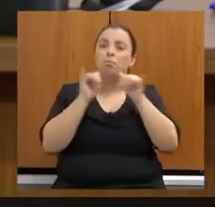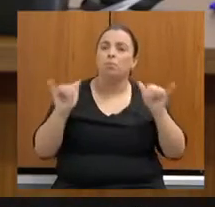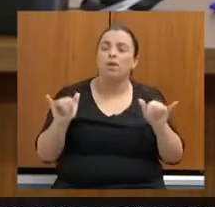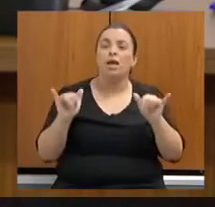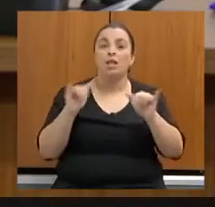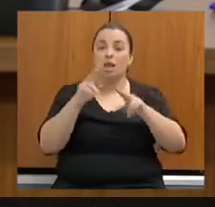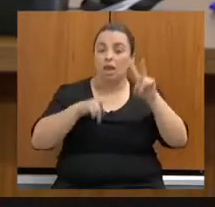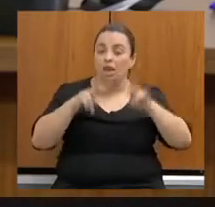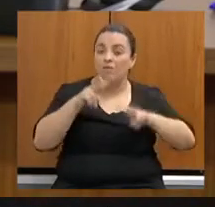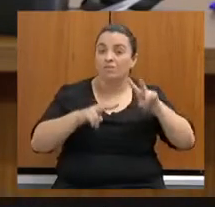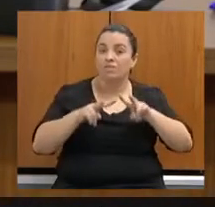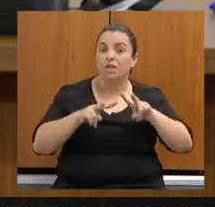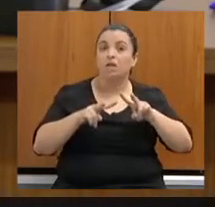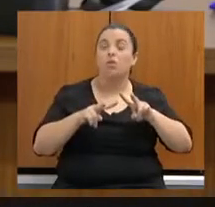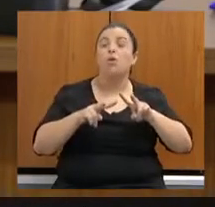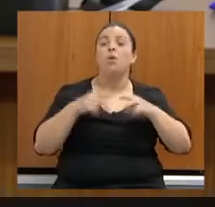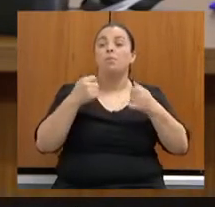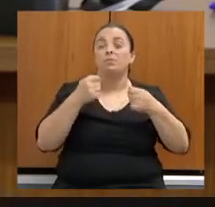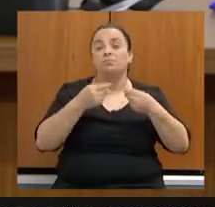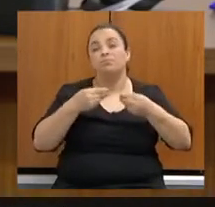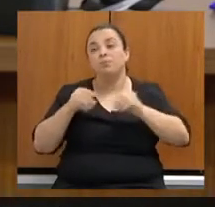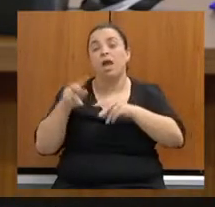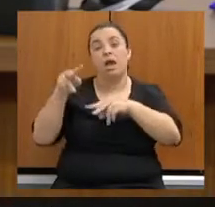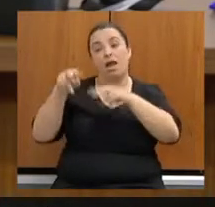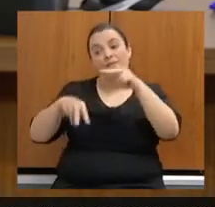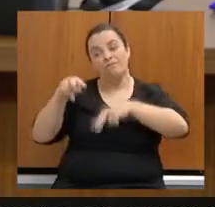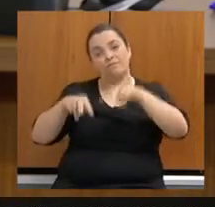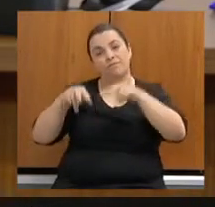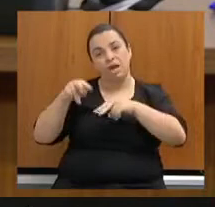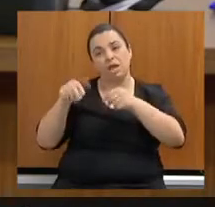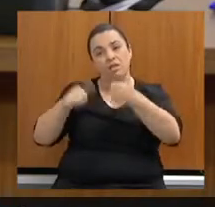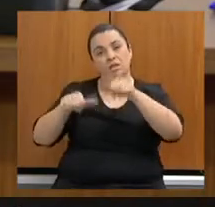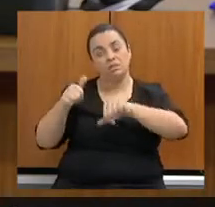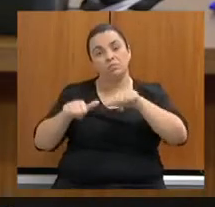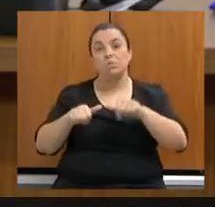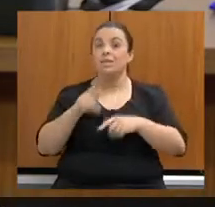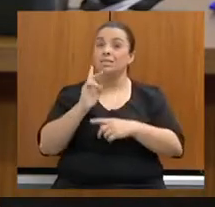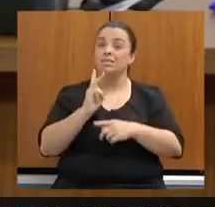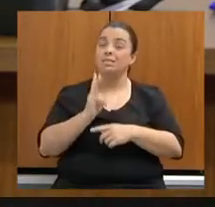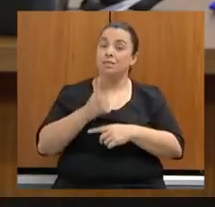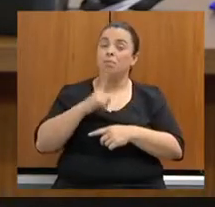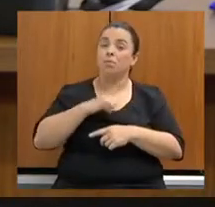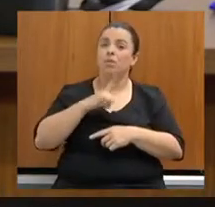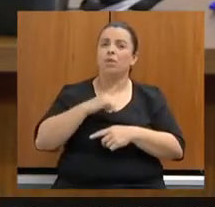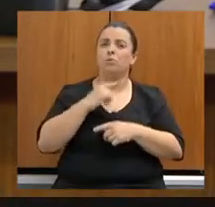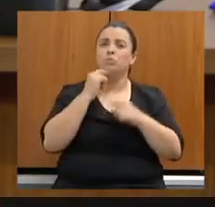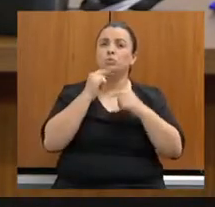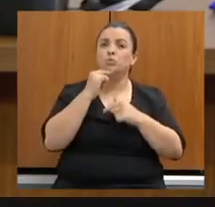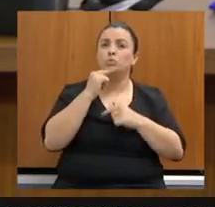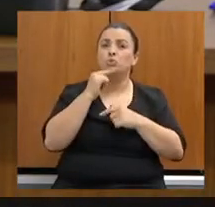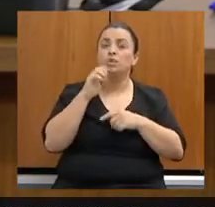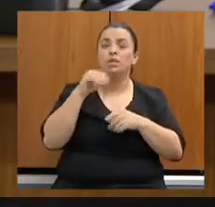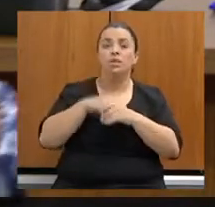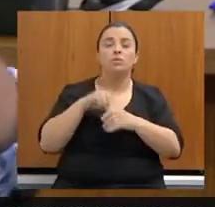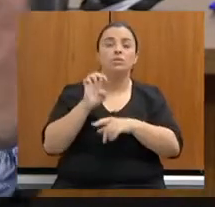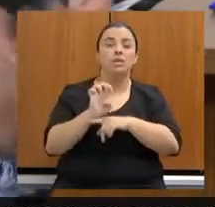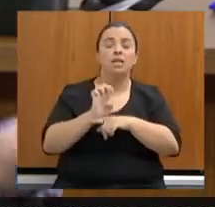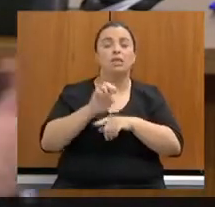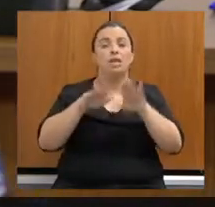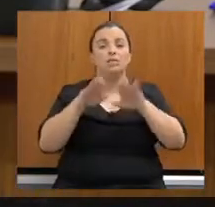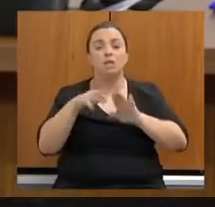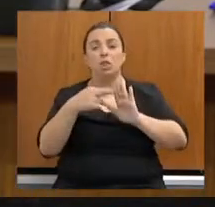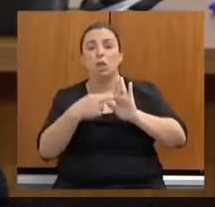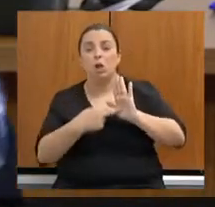realizado ele é levada a consulta porque a gente sempre tem uma queixa no estado que muitas coisas que estão feitas muitas normas não tem